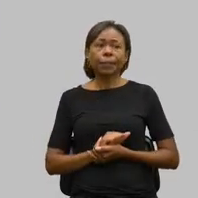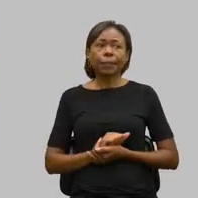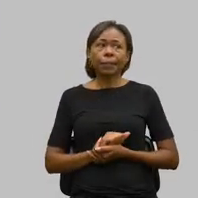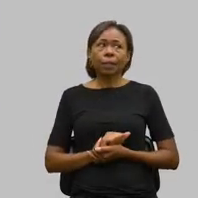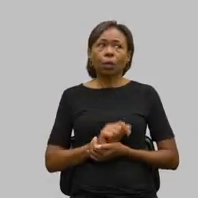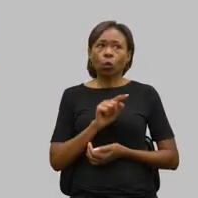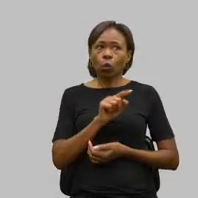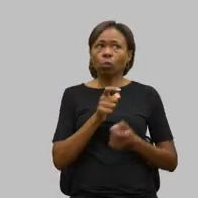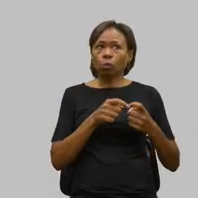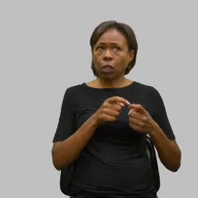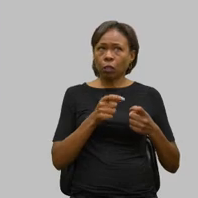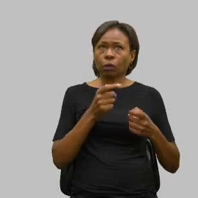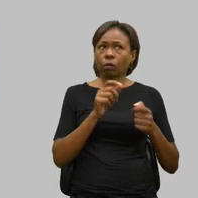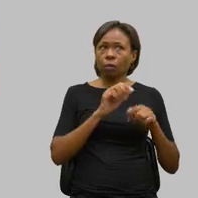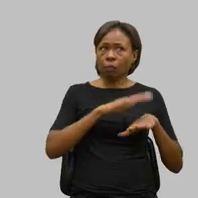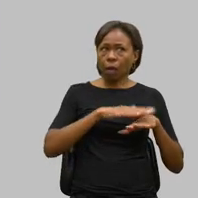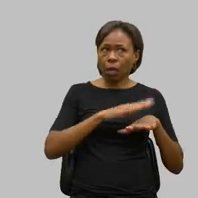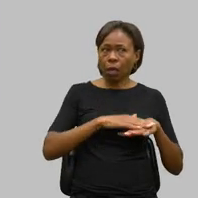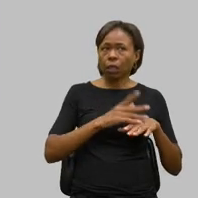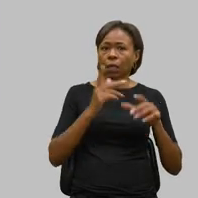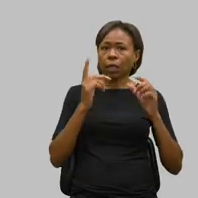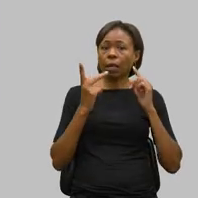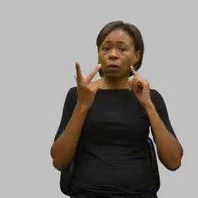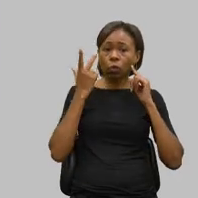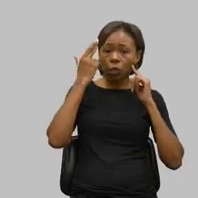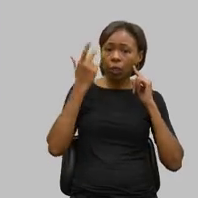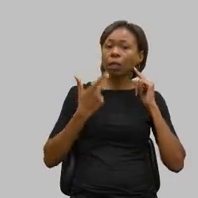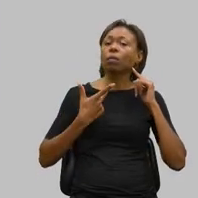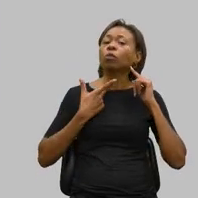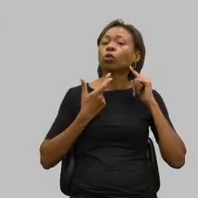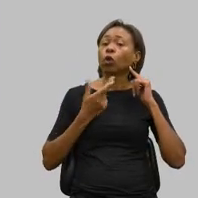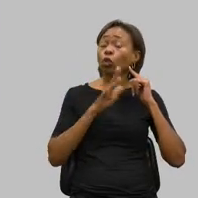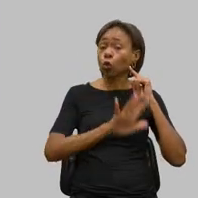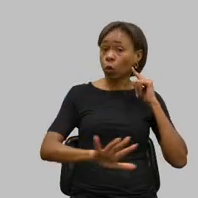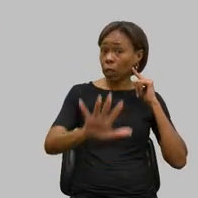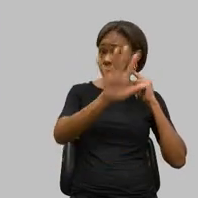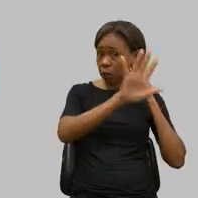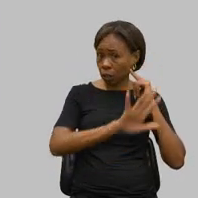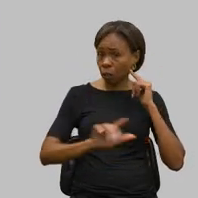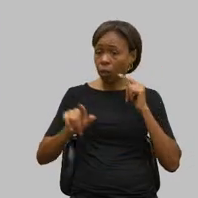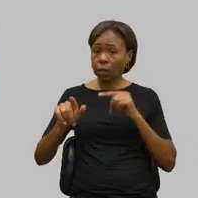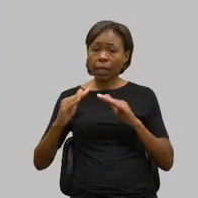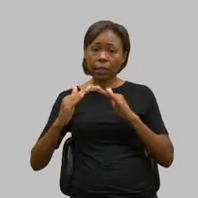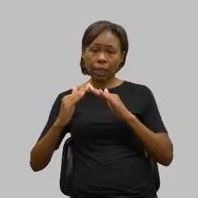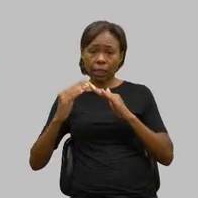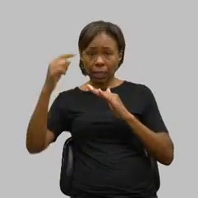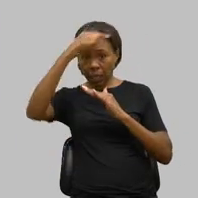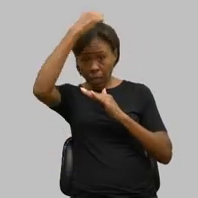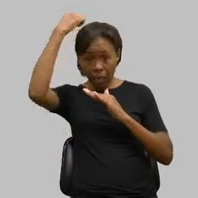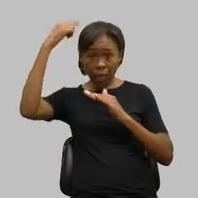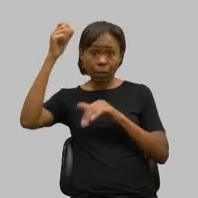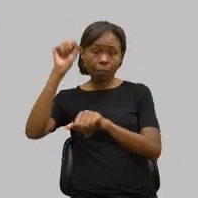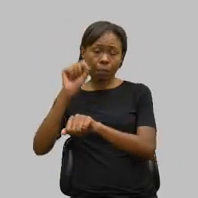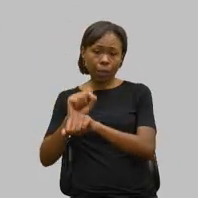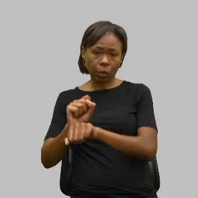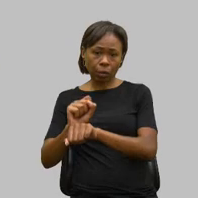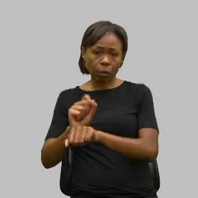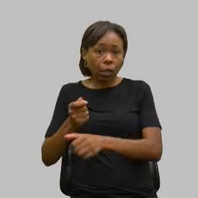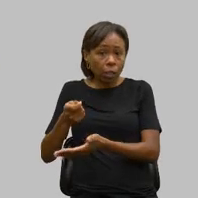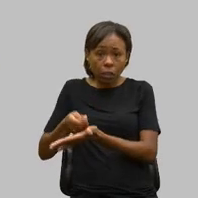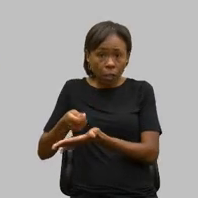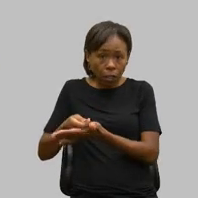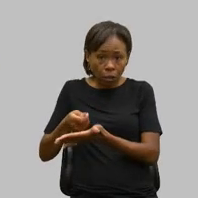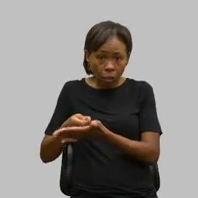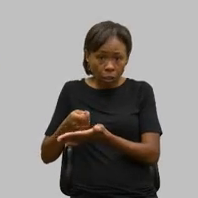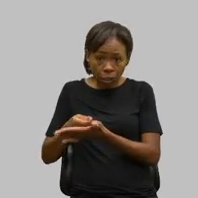região. A Santa Casa parou de fazer cabeça e pescoço. Então, ao invés de exigir que a Santa Casa venha fazer, quer que a